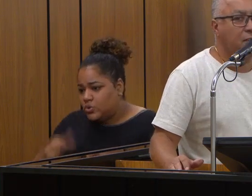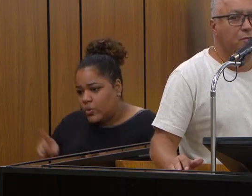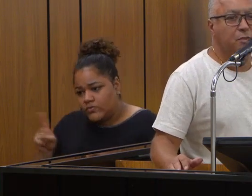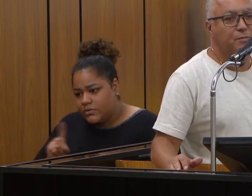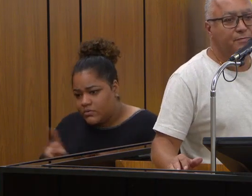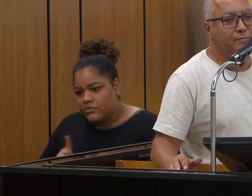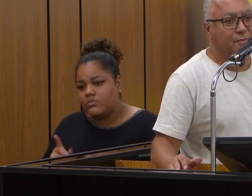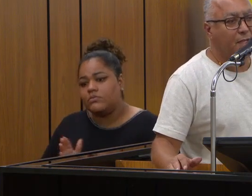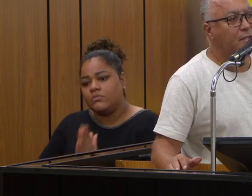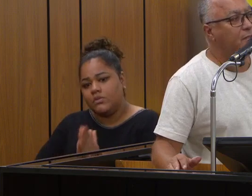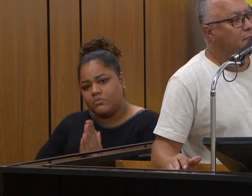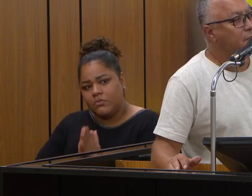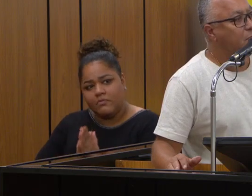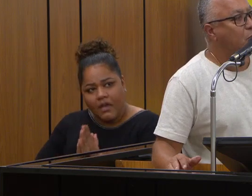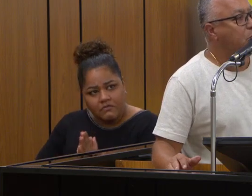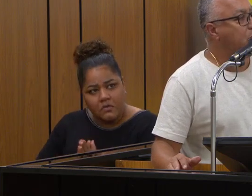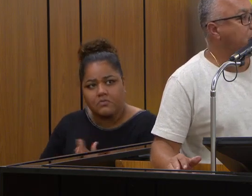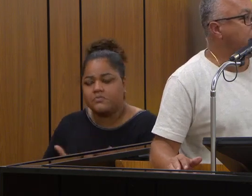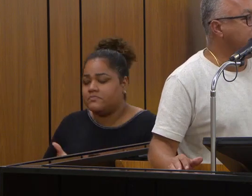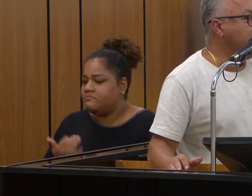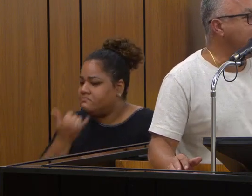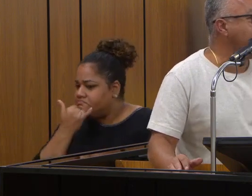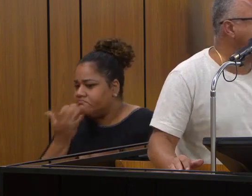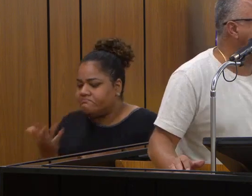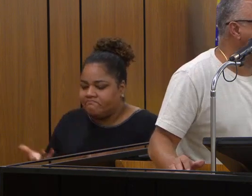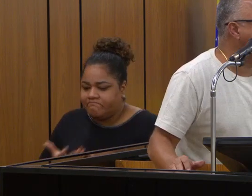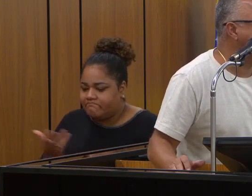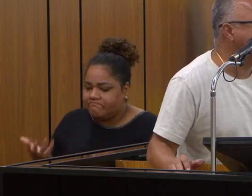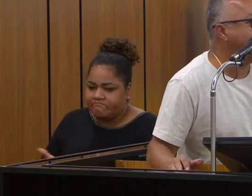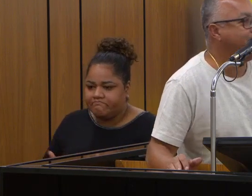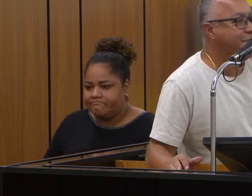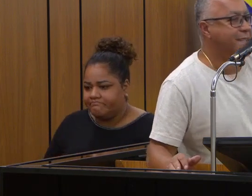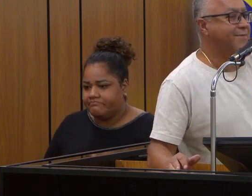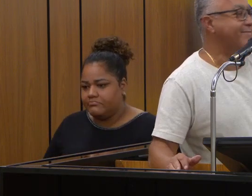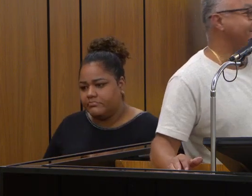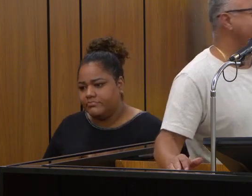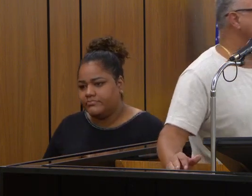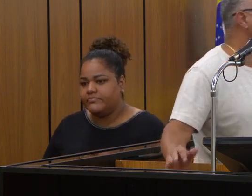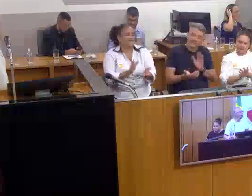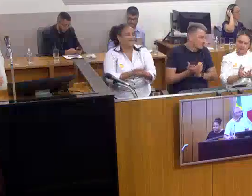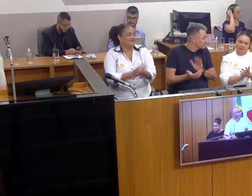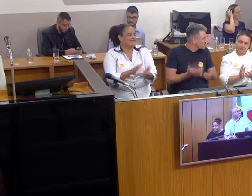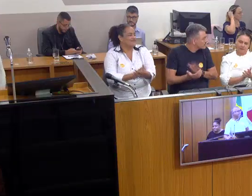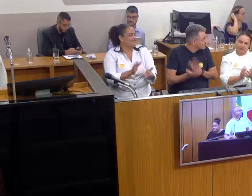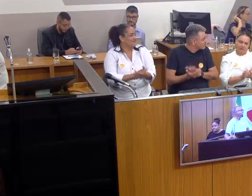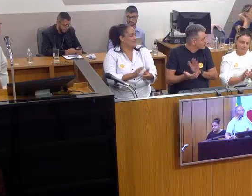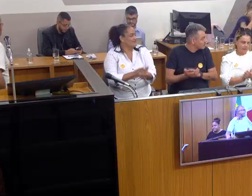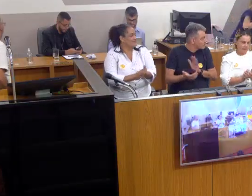rapaz meu tá desculpa aí o tempo tá bom